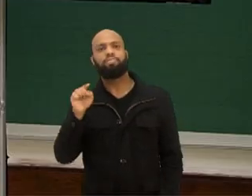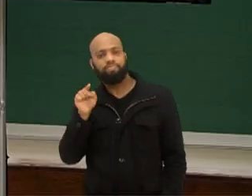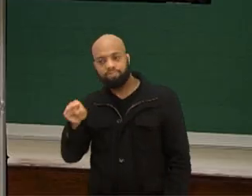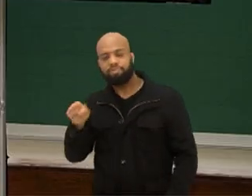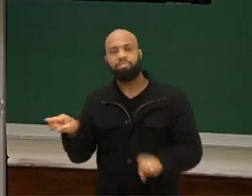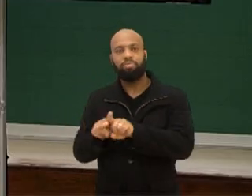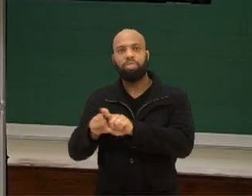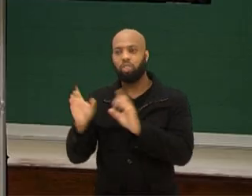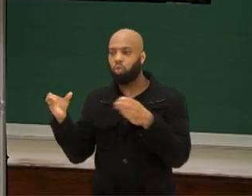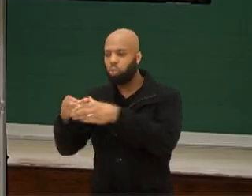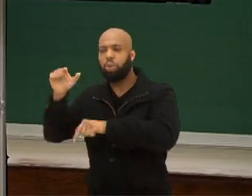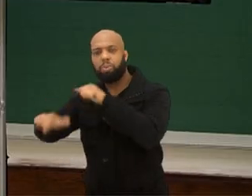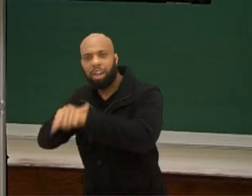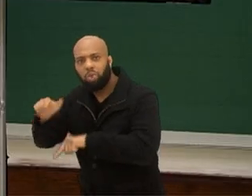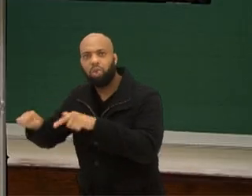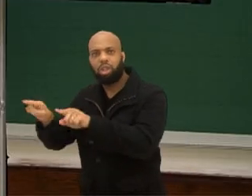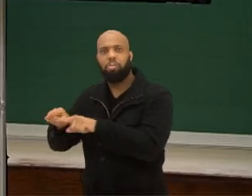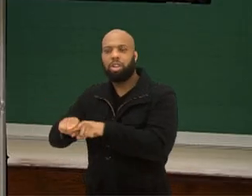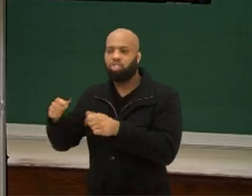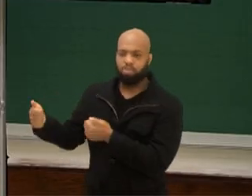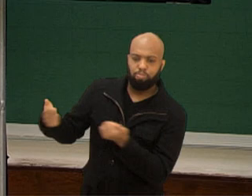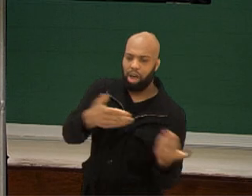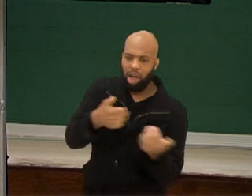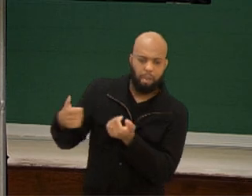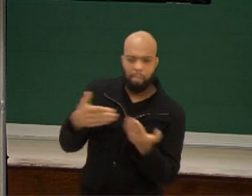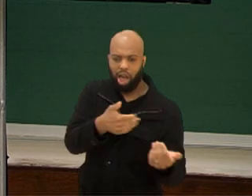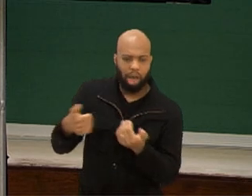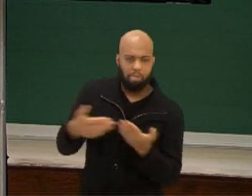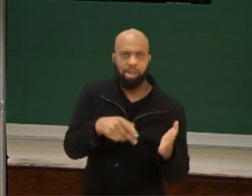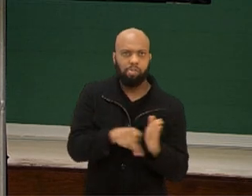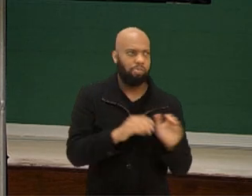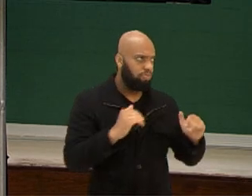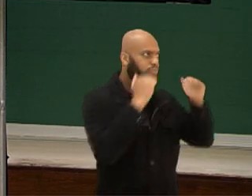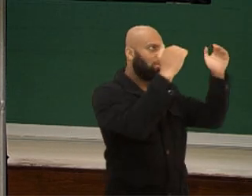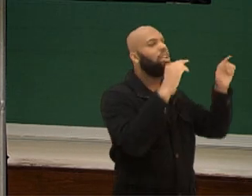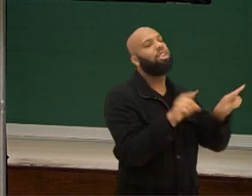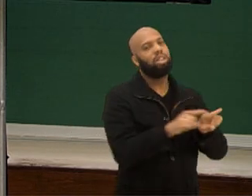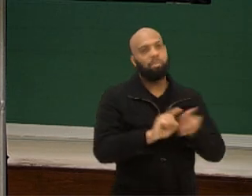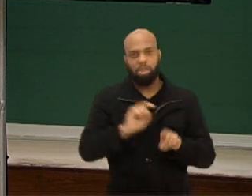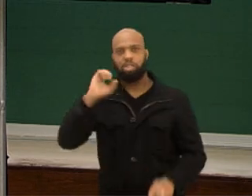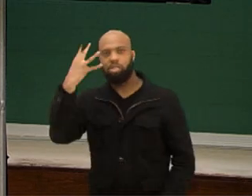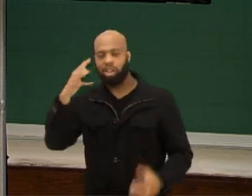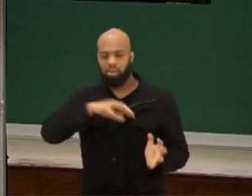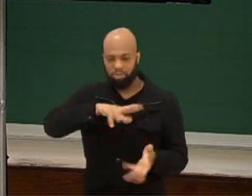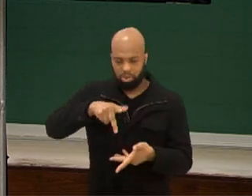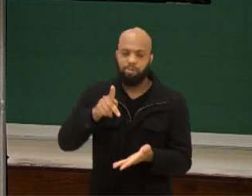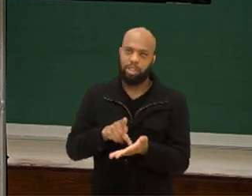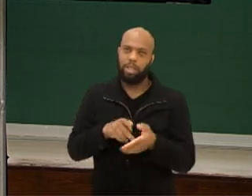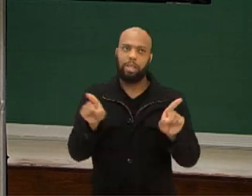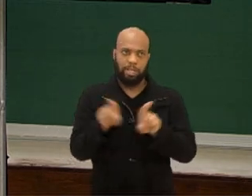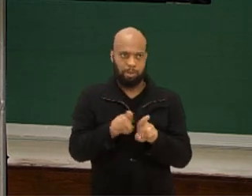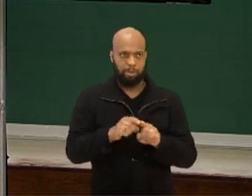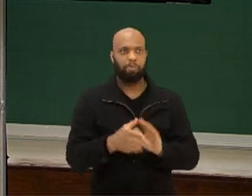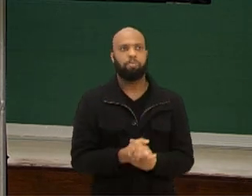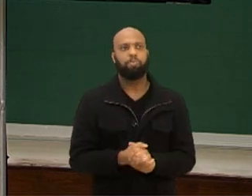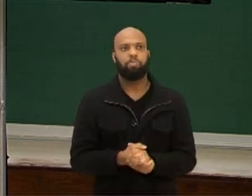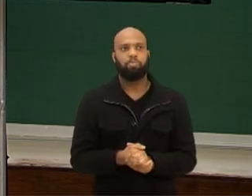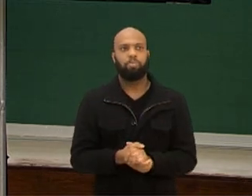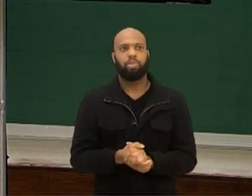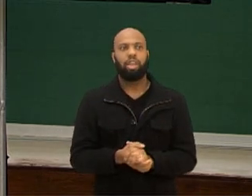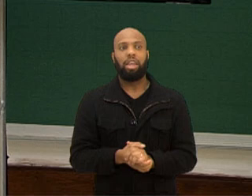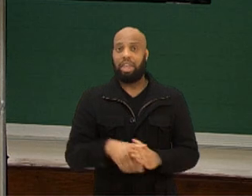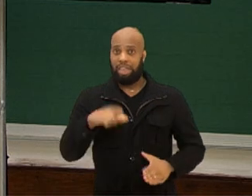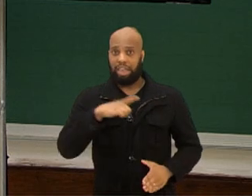ela era do grupo trabalhadora, que tinha que sustentar a elite. Então também isso acontece no mundo real.